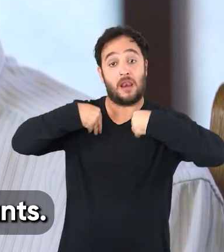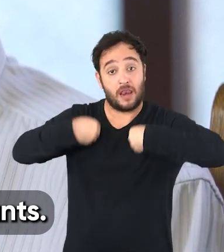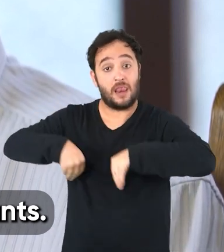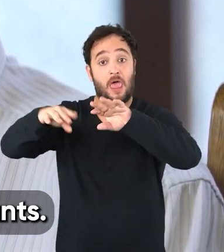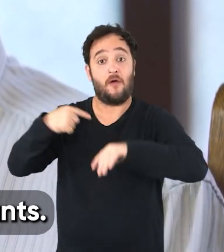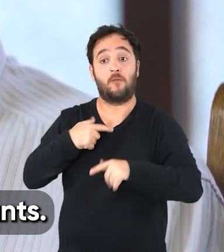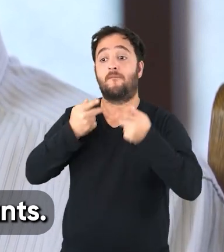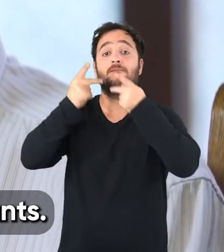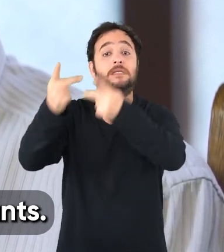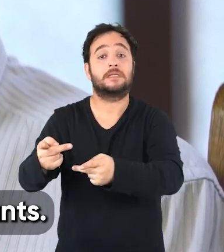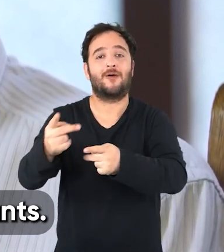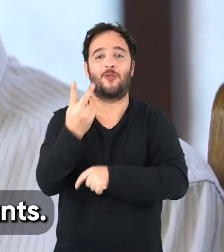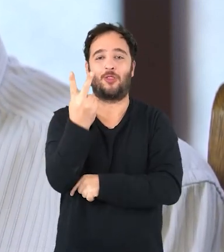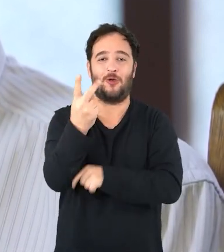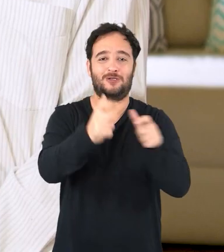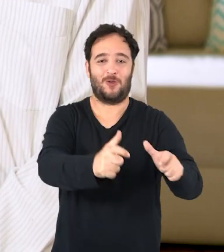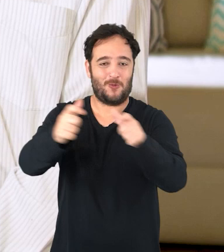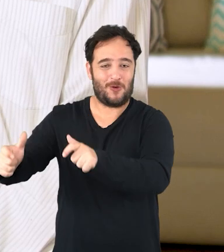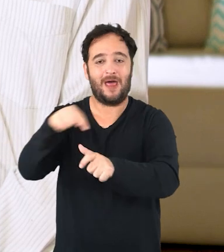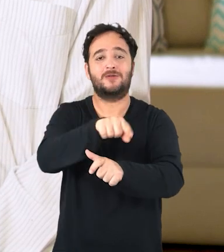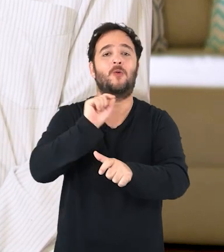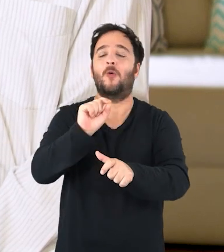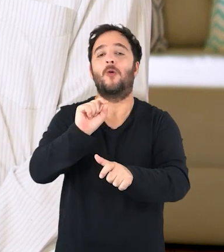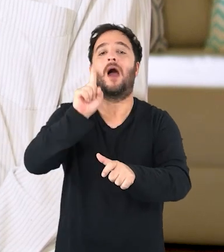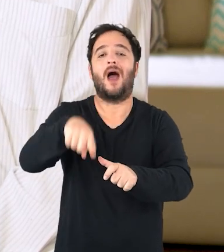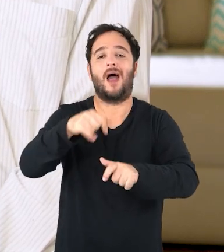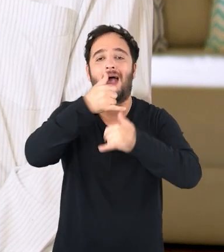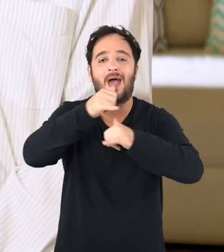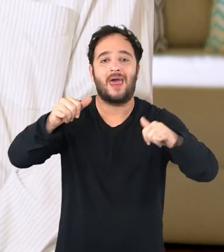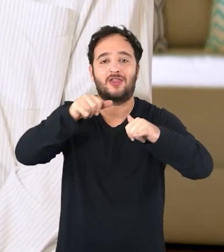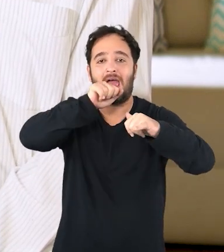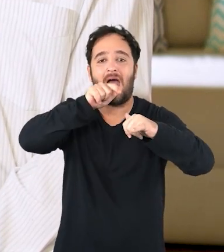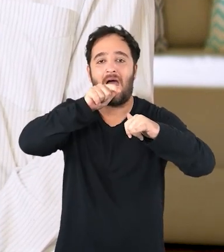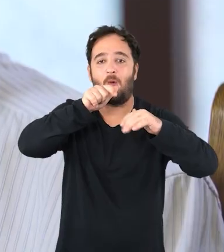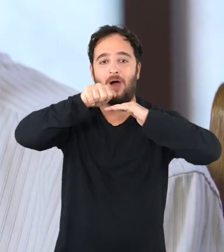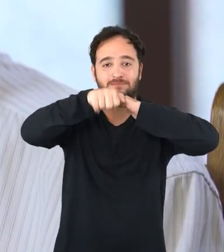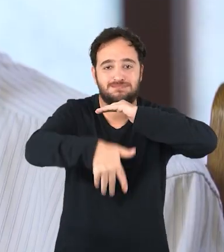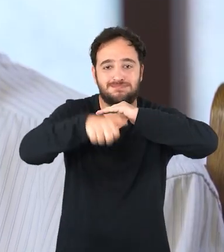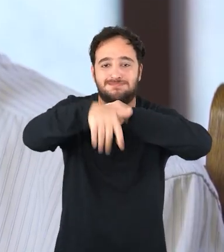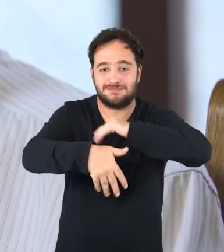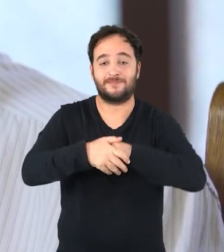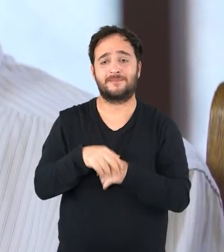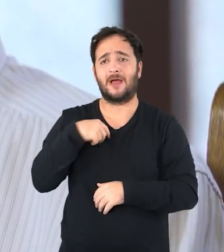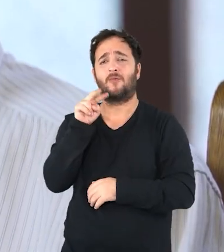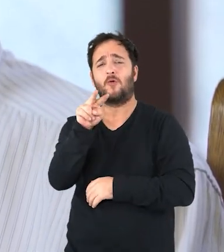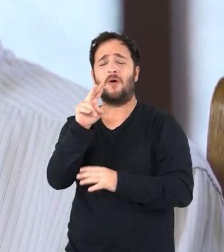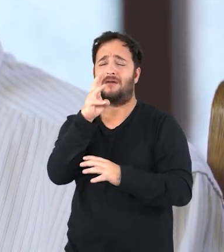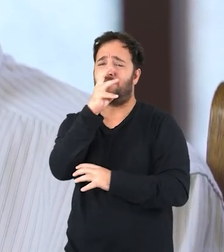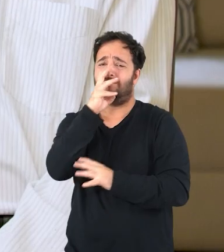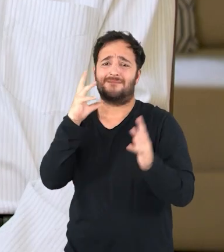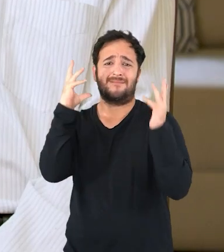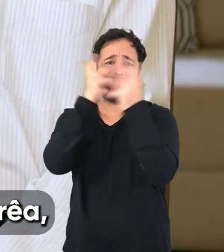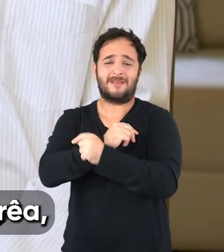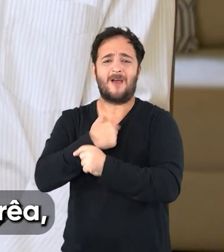para visitar duas hidrelétricas. Isso me empolgou demais, me empolgou demais. Aí eu falei, aí que eu vou